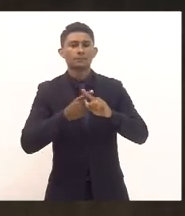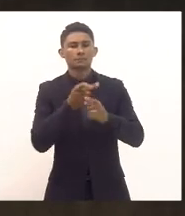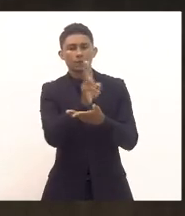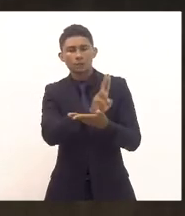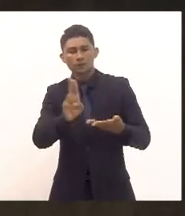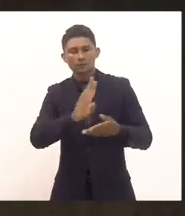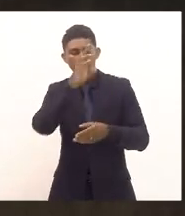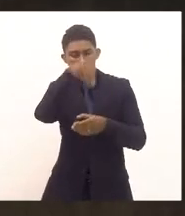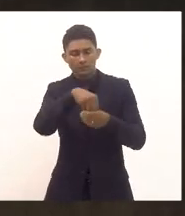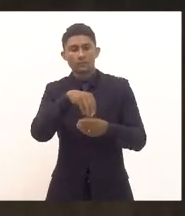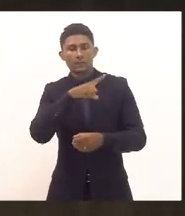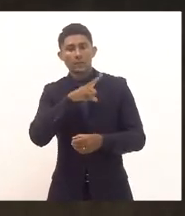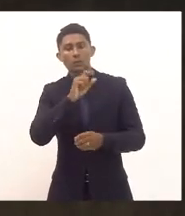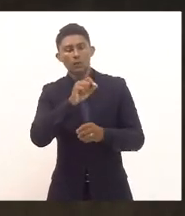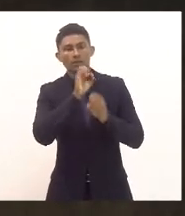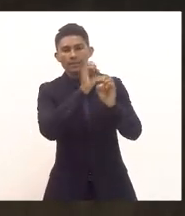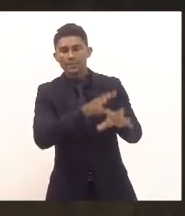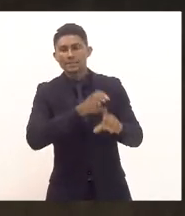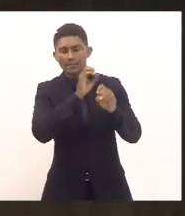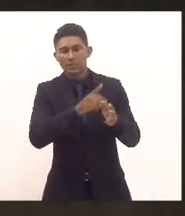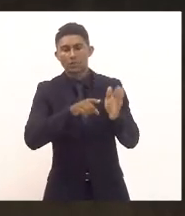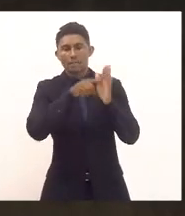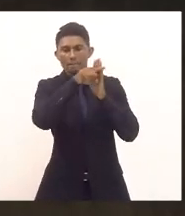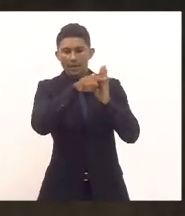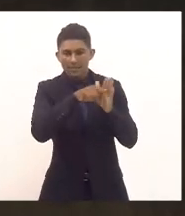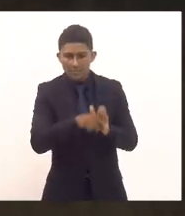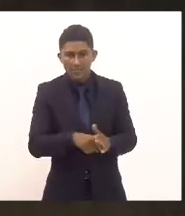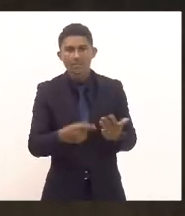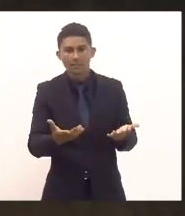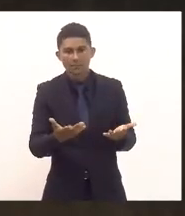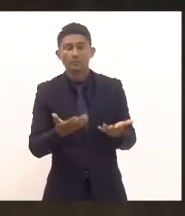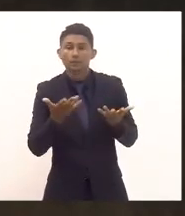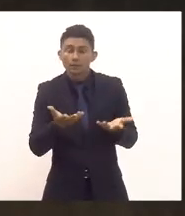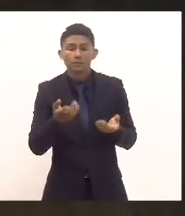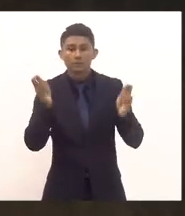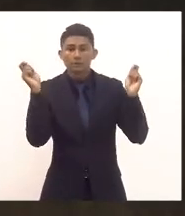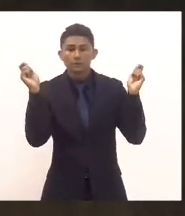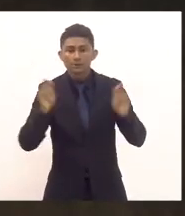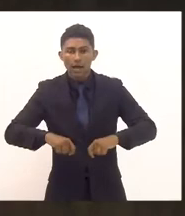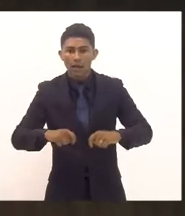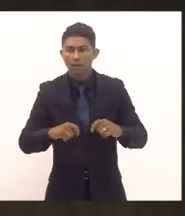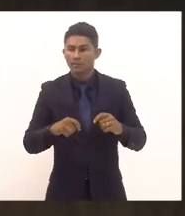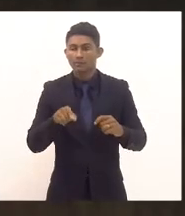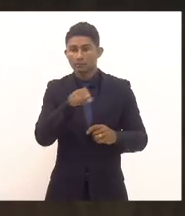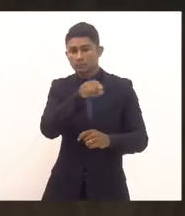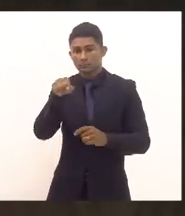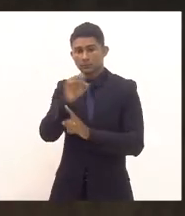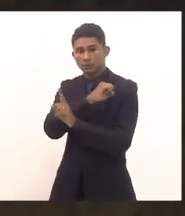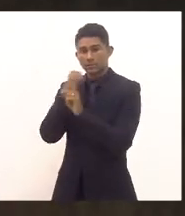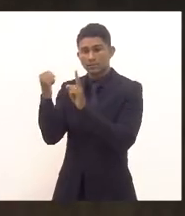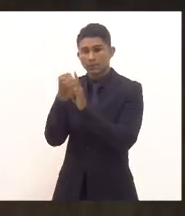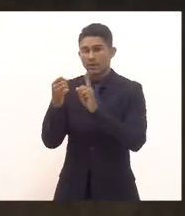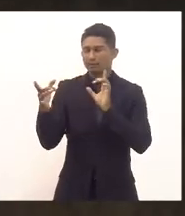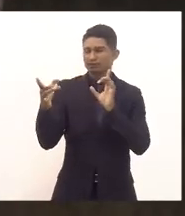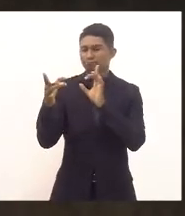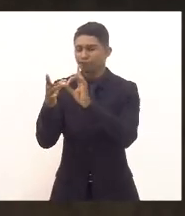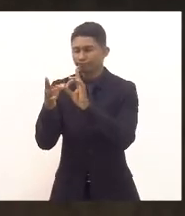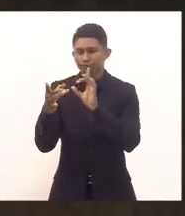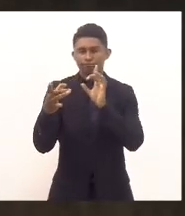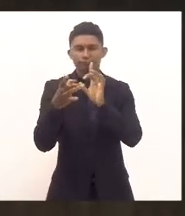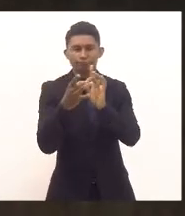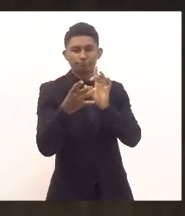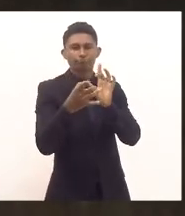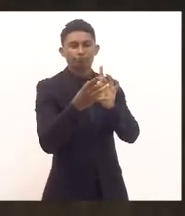ensino pesquisa e extensão e portanto através da extensão pode chegar muito perto de vários setores da sociedade além do processo